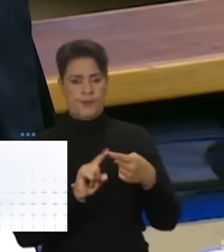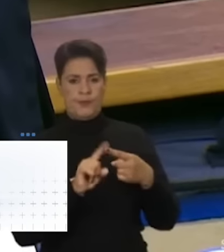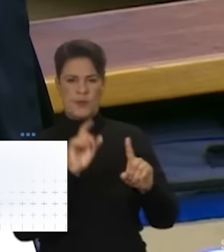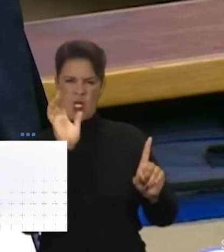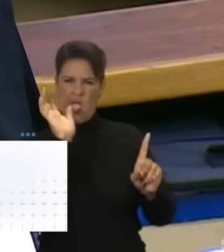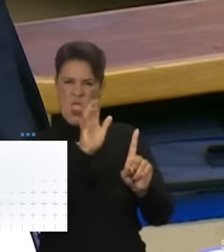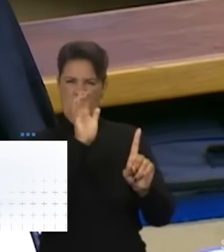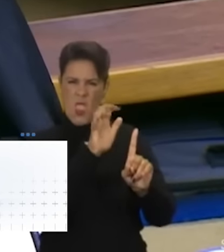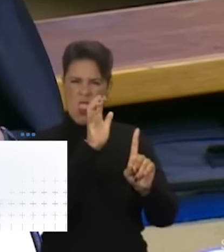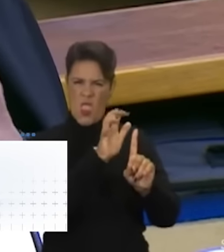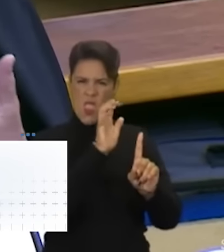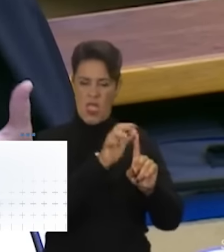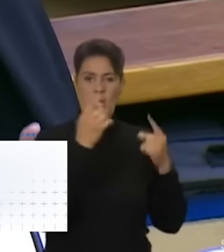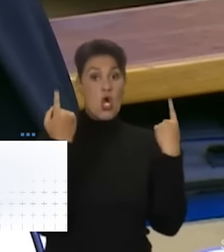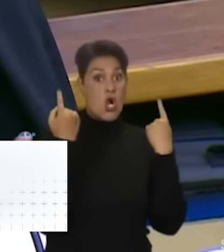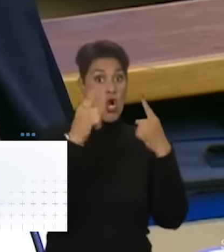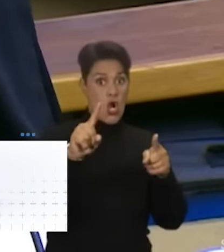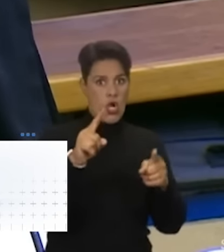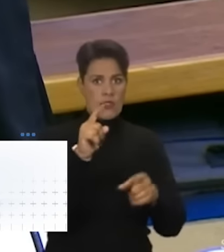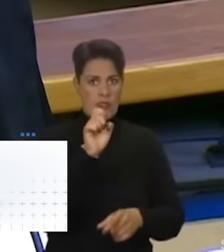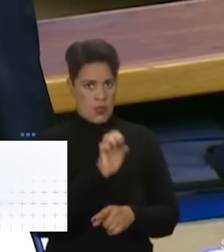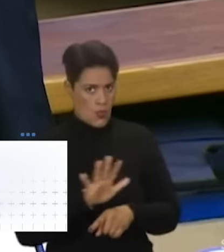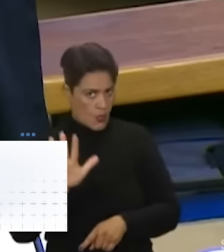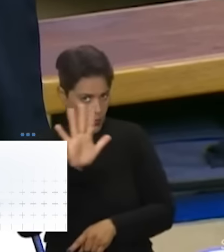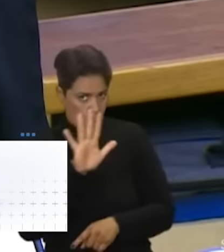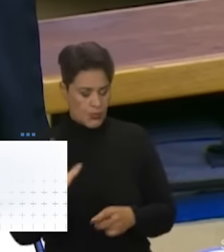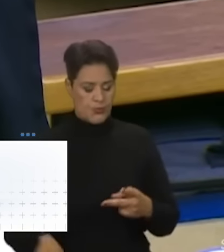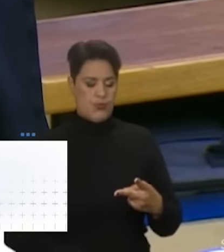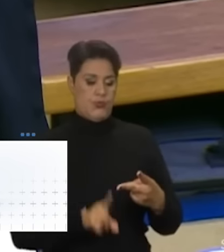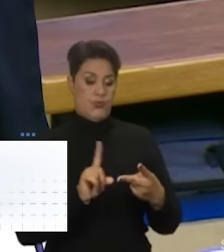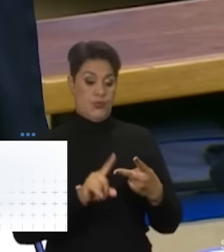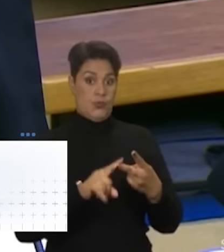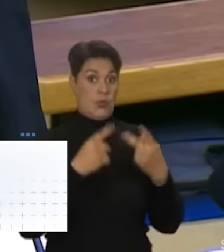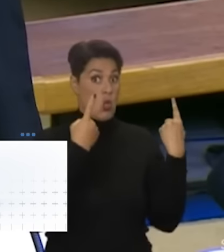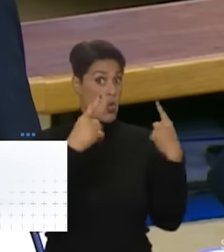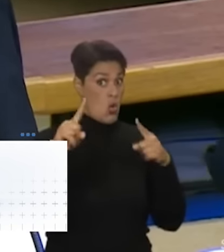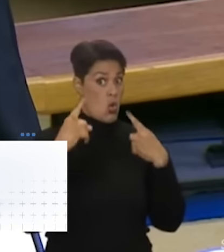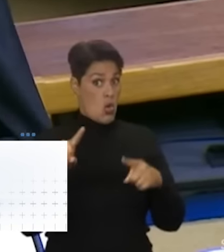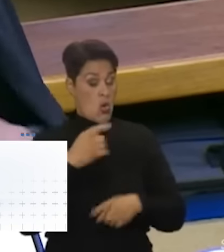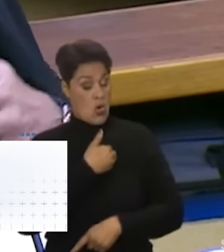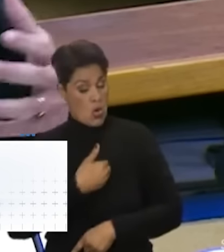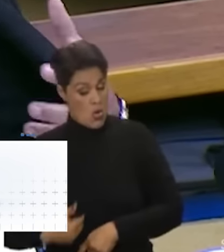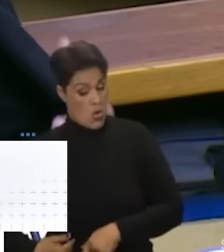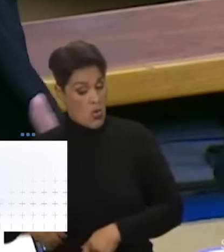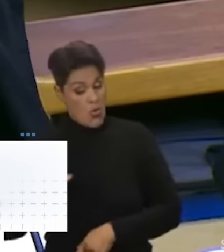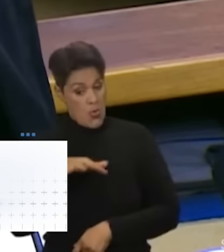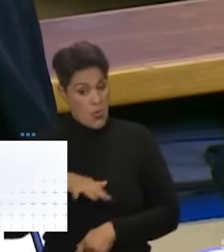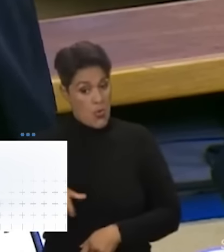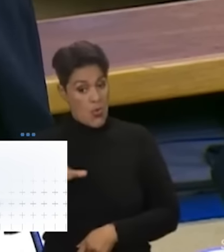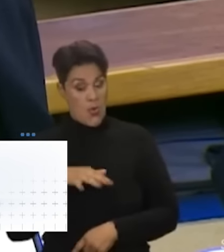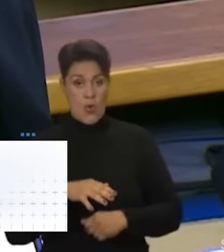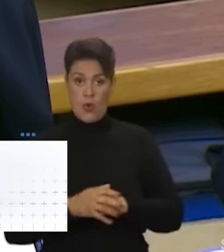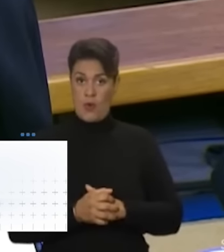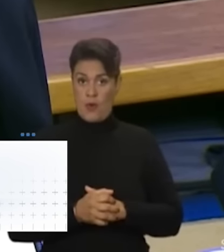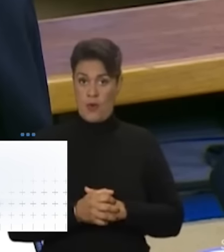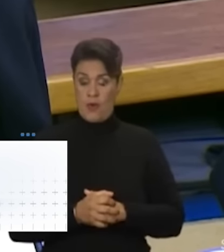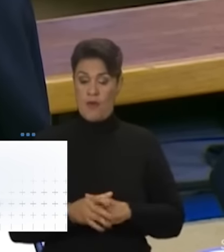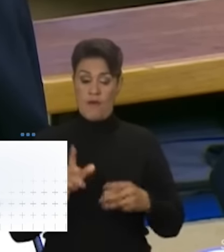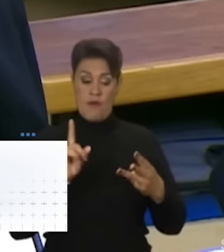de Estado, a incitação a atentados antidemocráticos, a glorificação